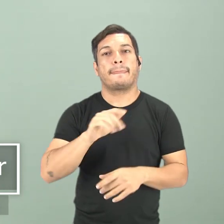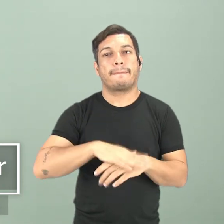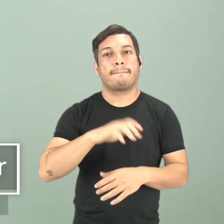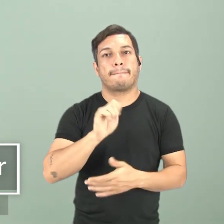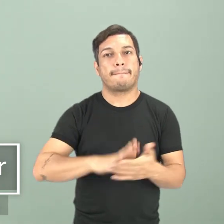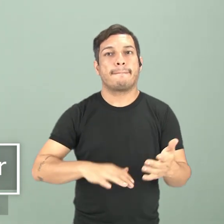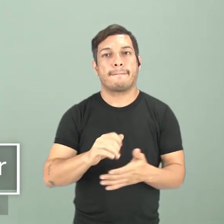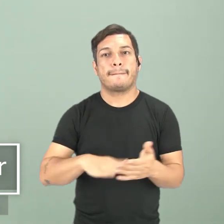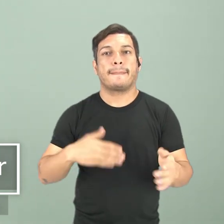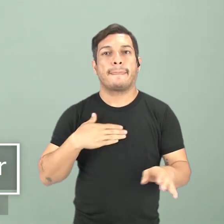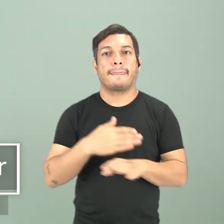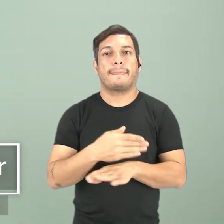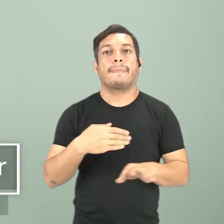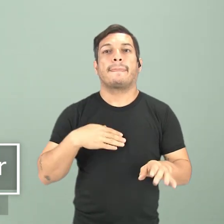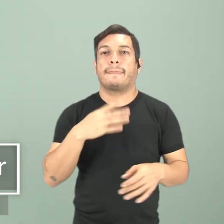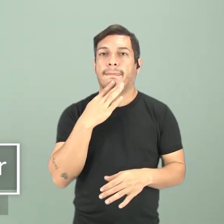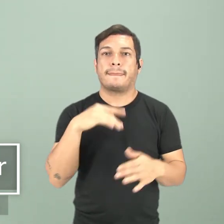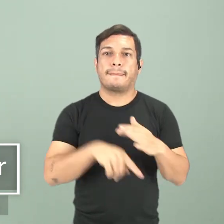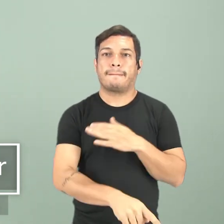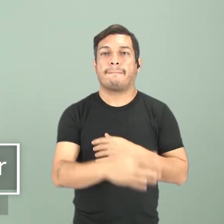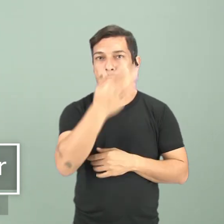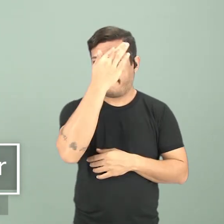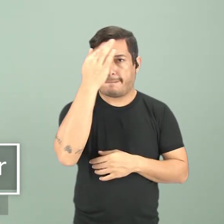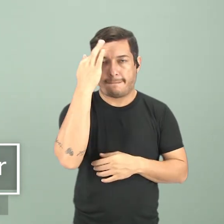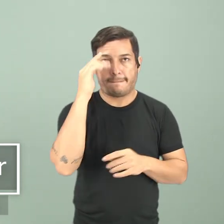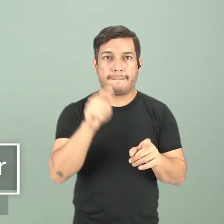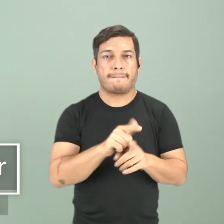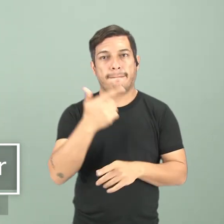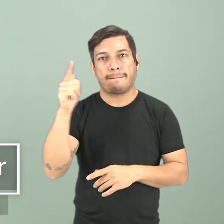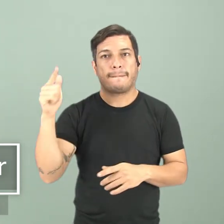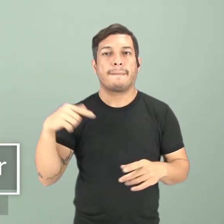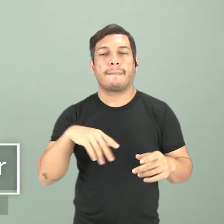o seu conhecimento. Eu visito para aprofundar o meu